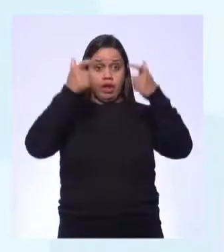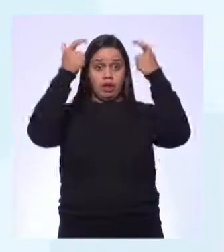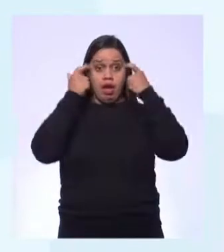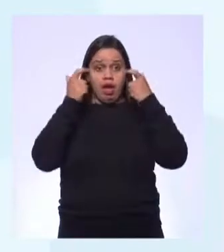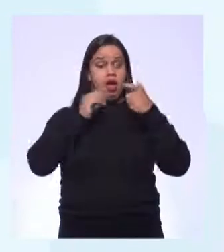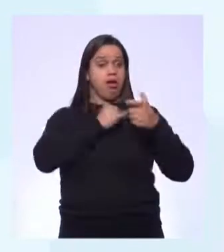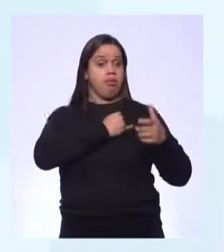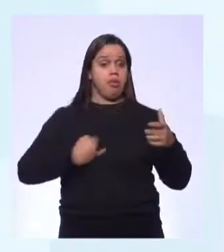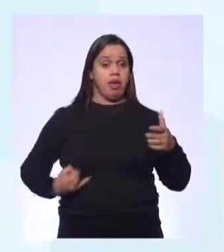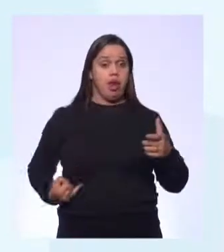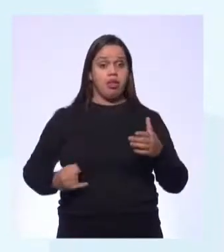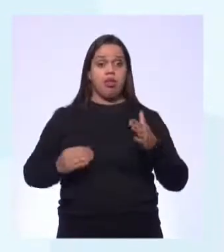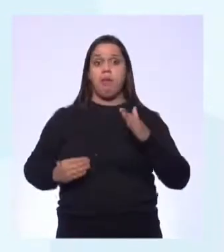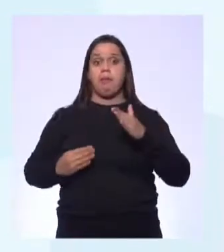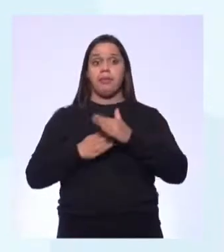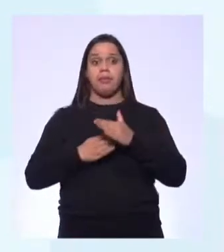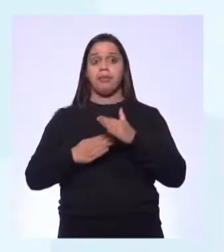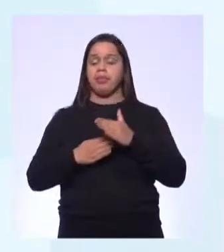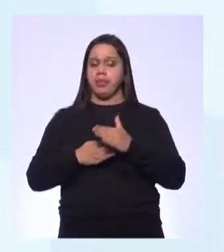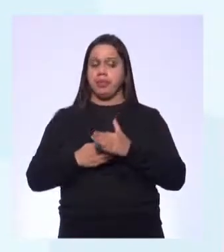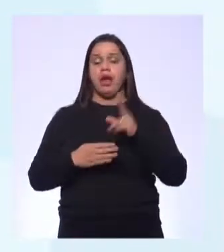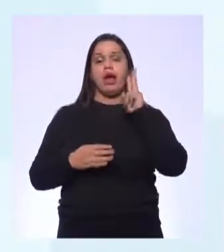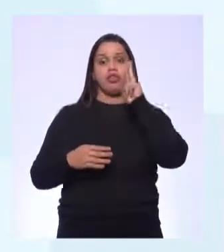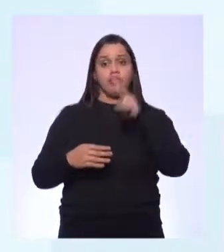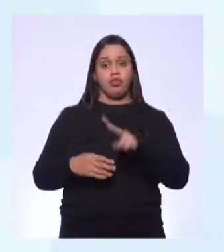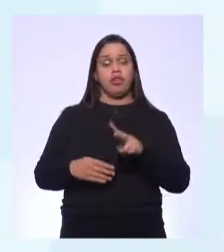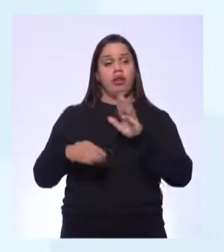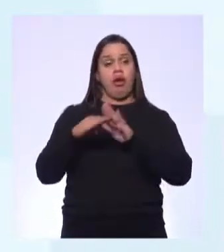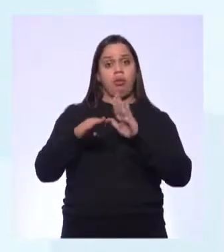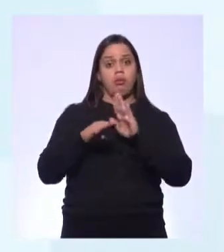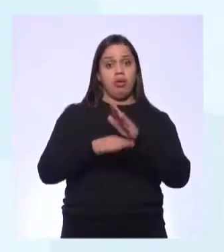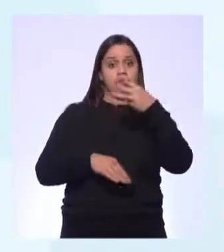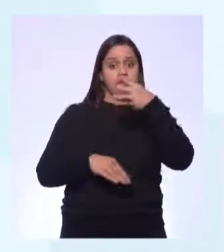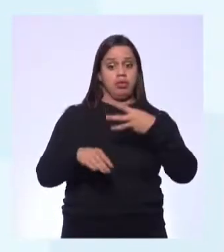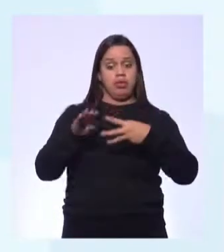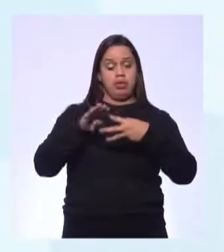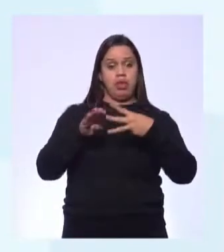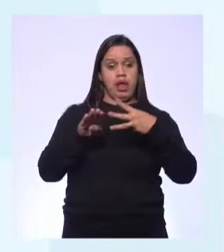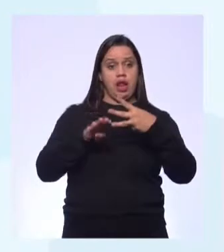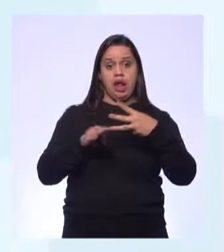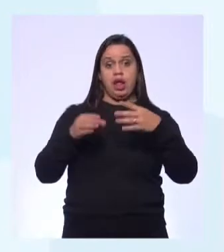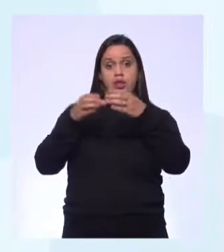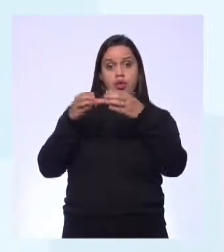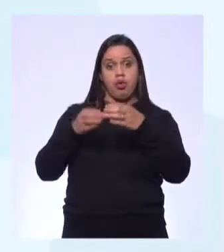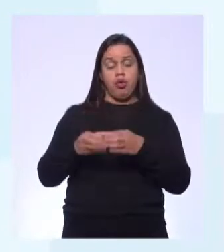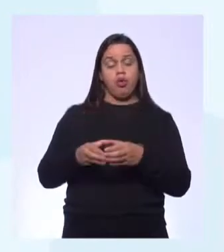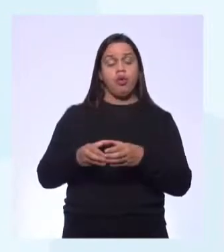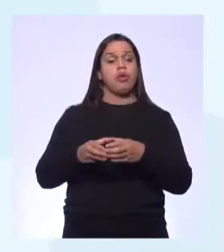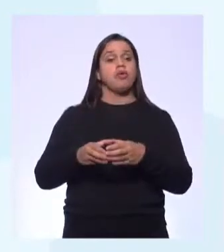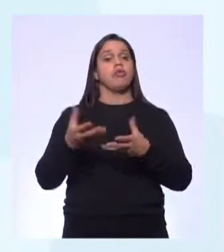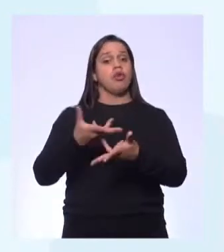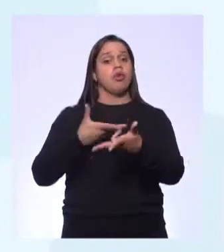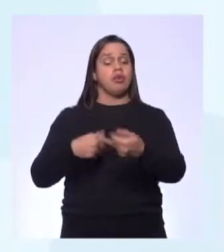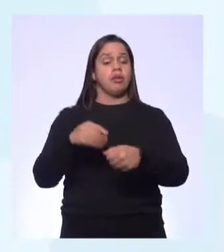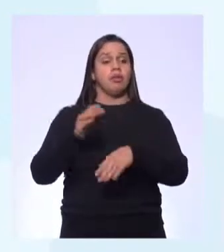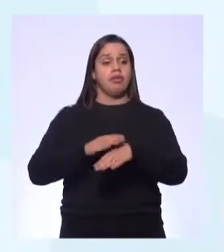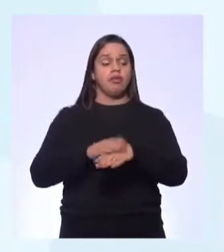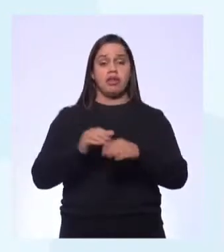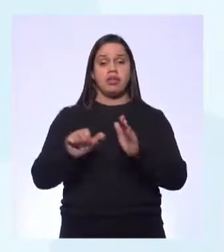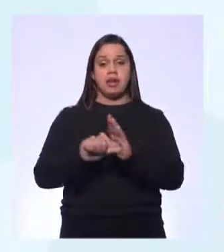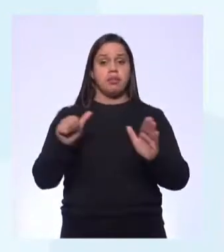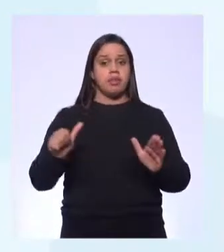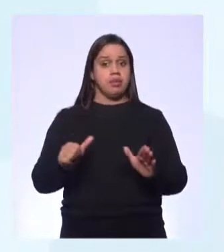imperador. Oitavo ano, essas classes políticas que vocês estão vendo aí, que foram convidados para fazer a primeira Constituição, eles